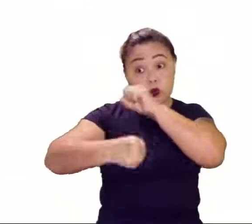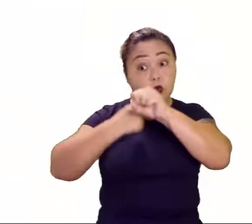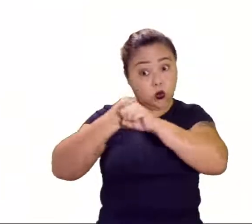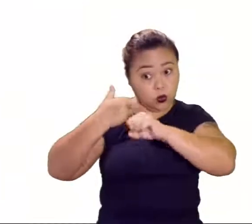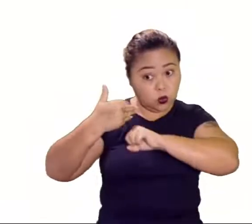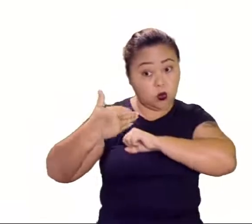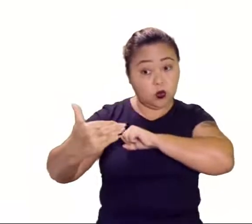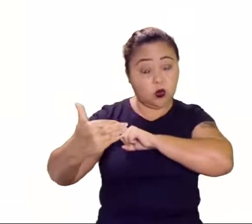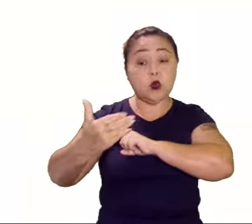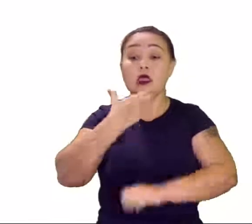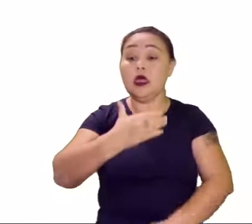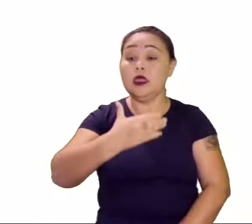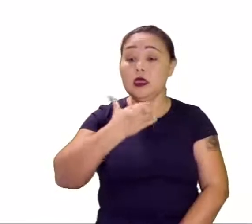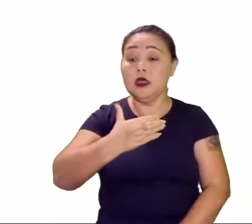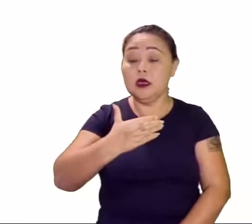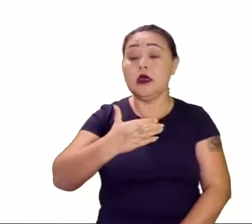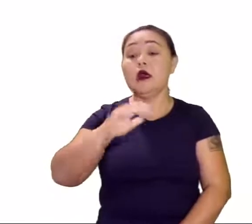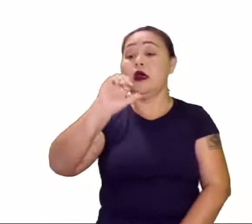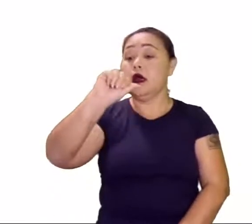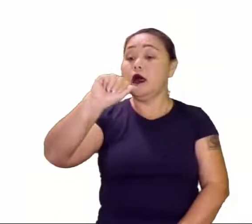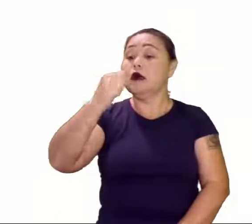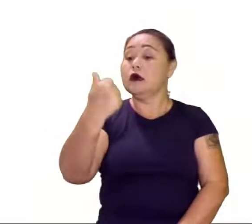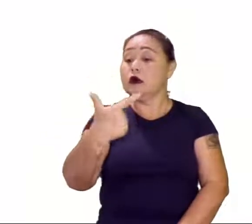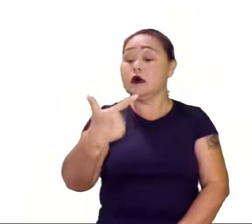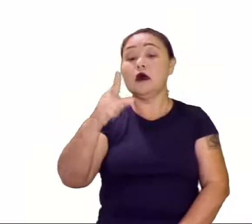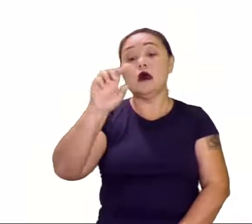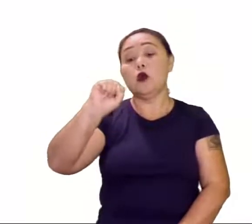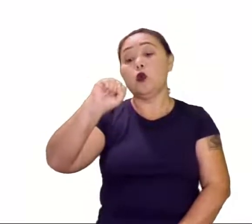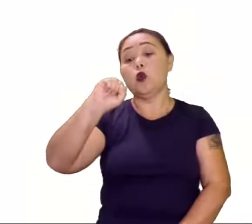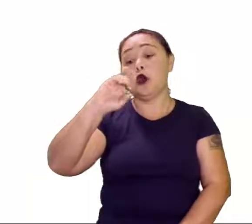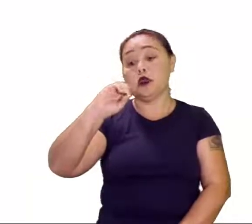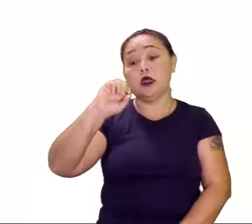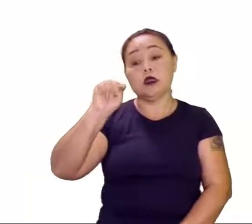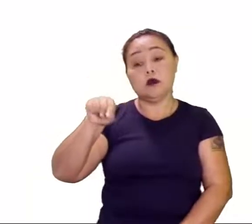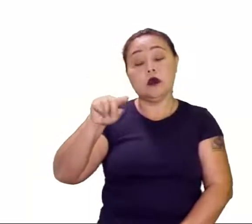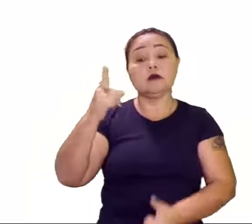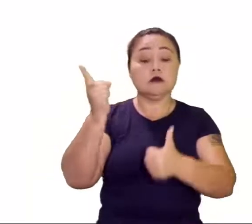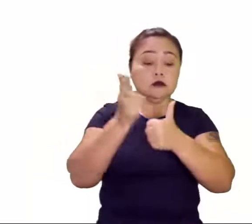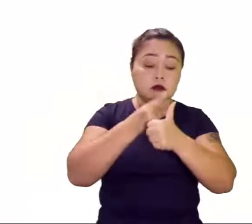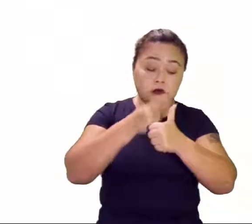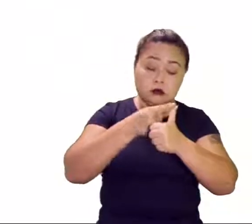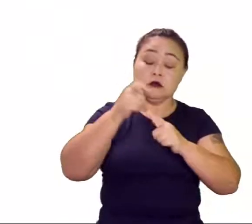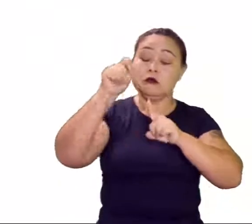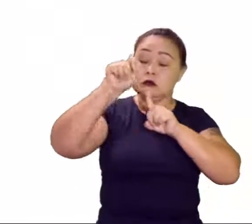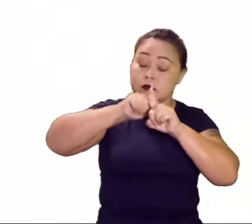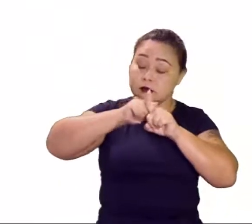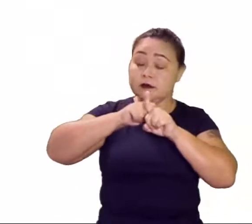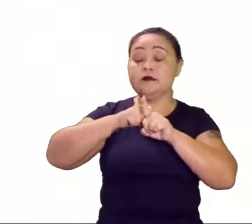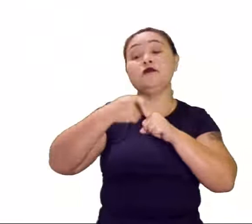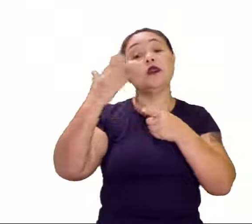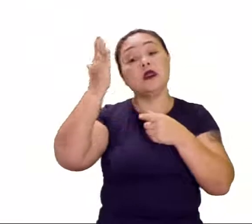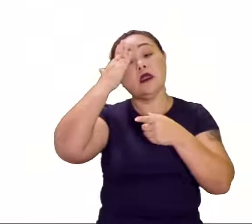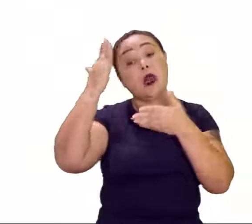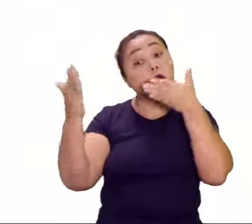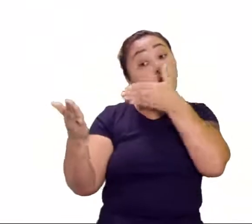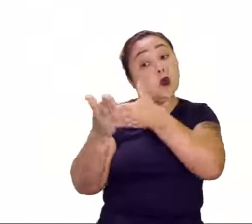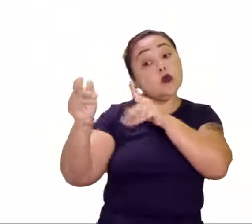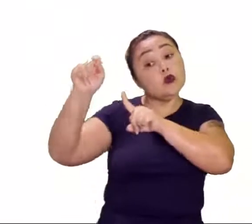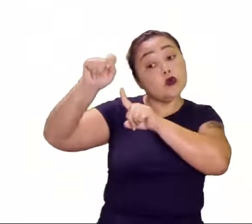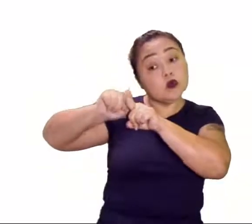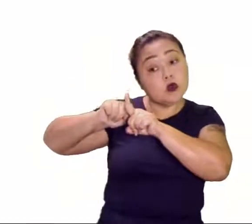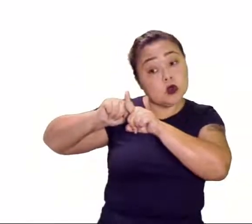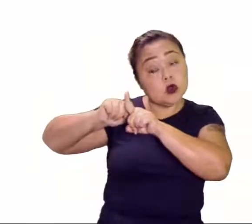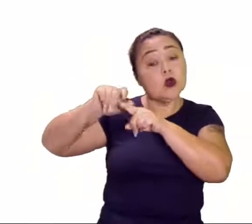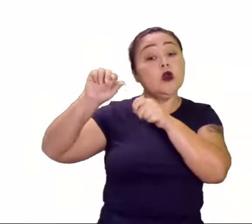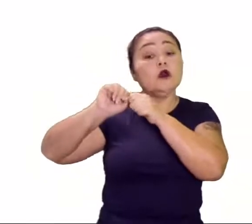ano. é o dezembro. Então, o nosso A12 é 80 mil. Então, a gente sabe o primeiro mês do ano e a gente sabe o último. A gente precisa